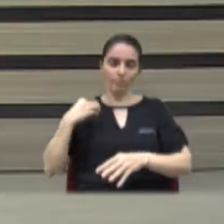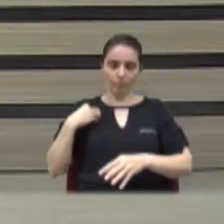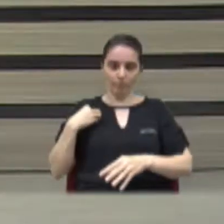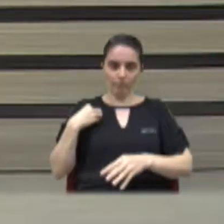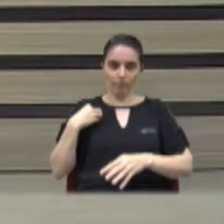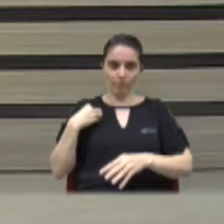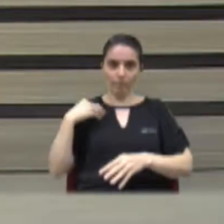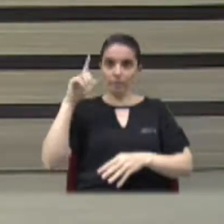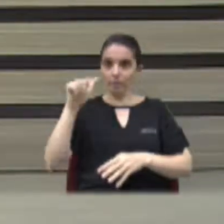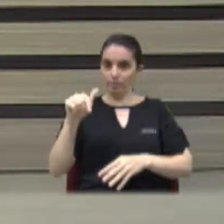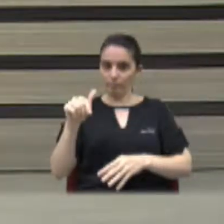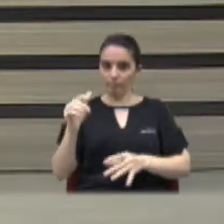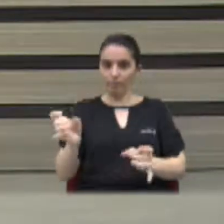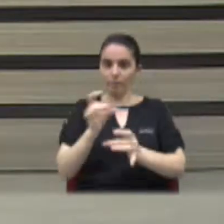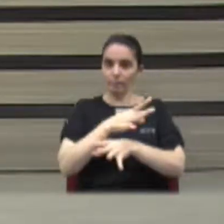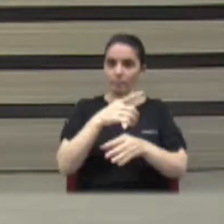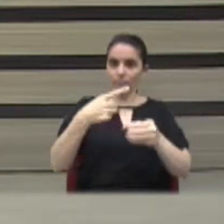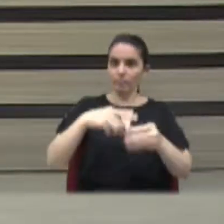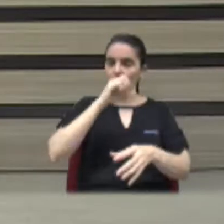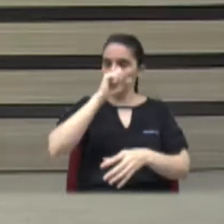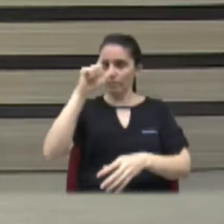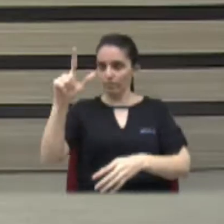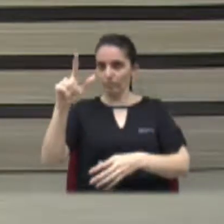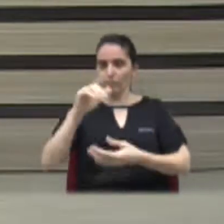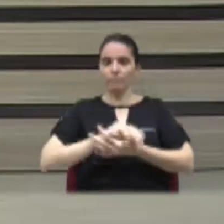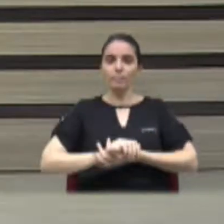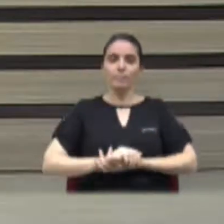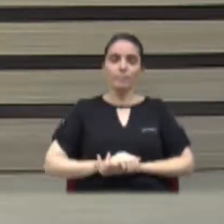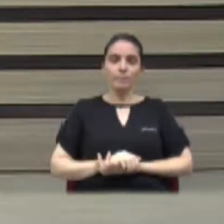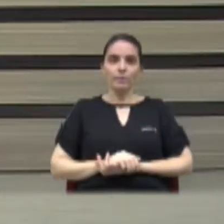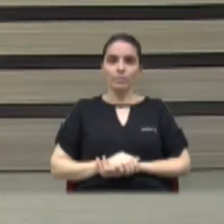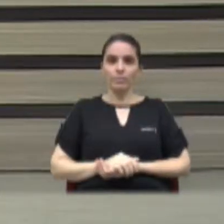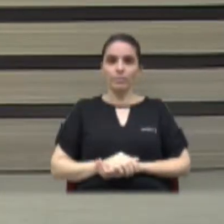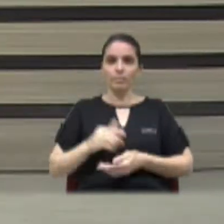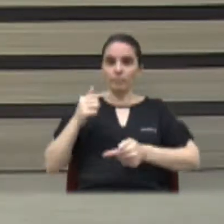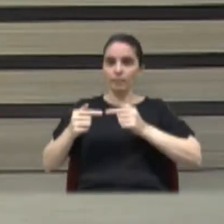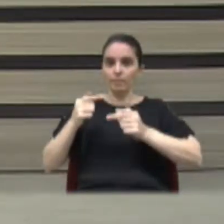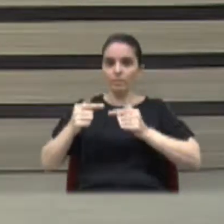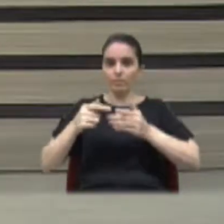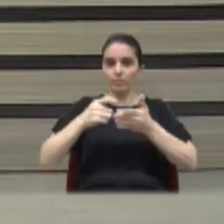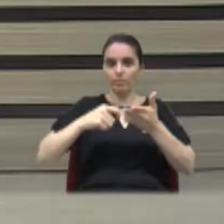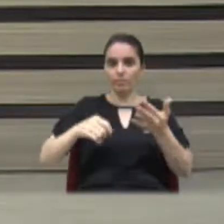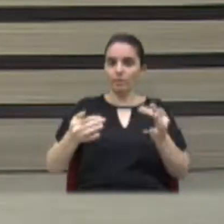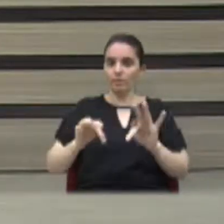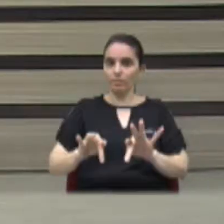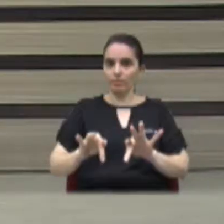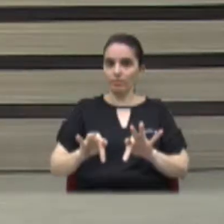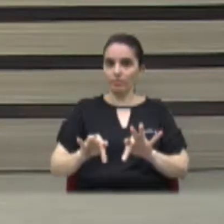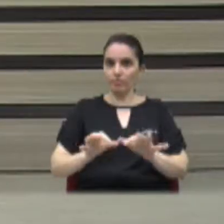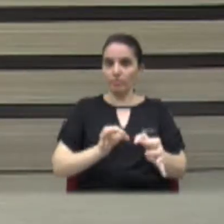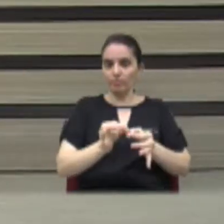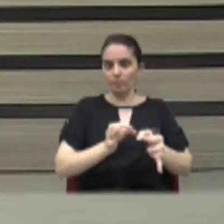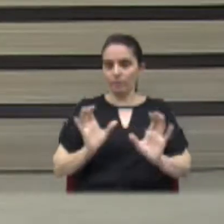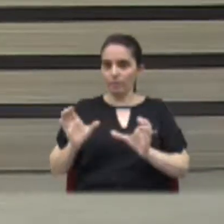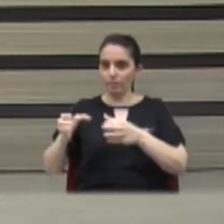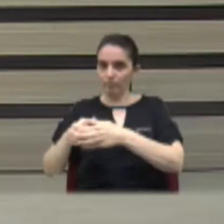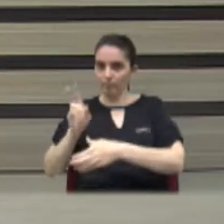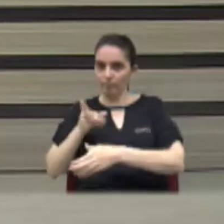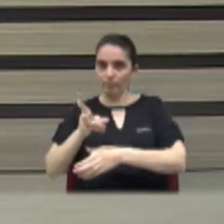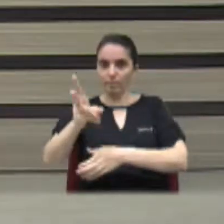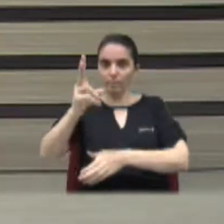laboratoriais e afins no município de Limeira e da outras providências. Está em discussão a redação final, elaborada pela Comissão Permanente